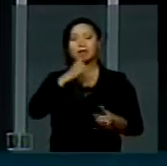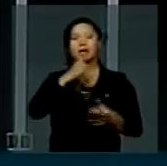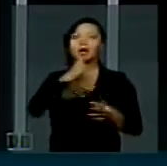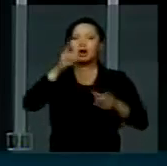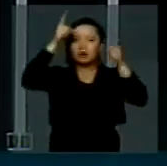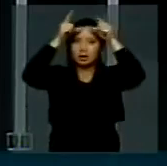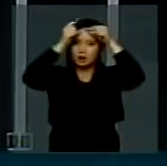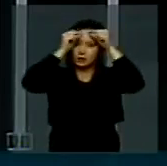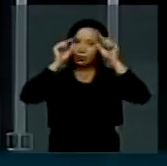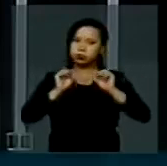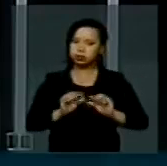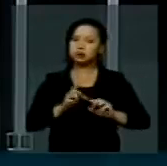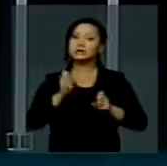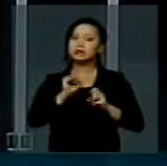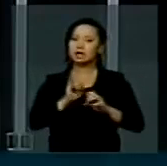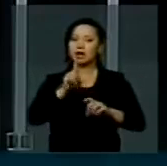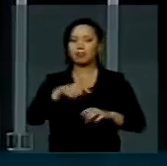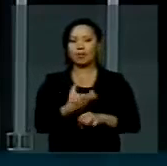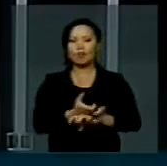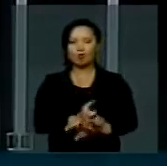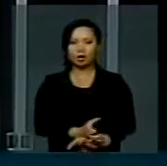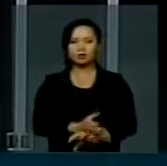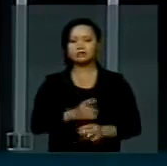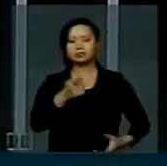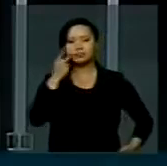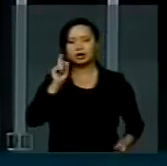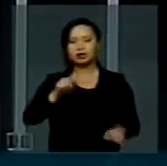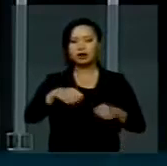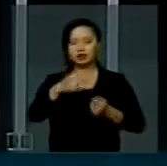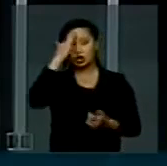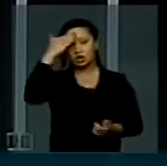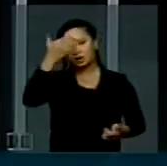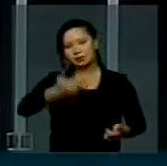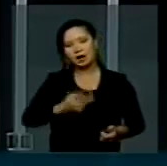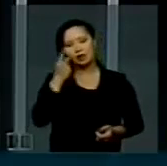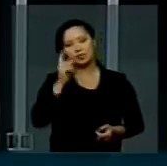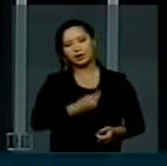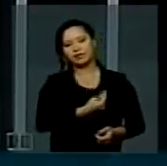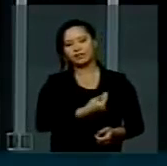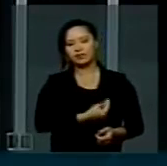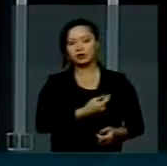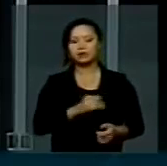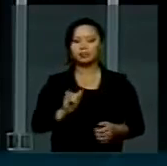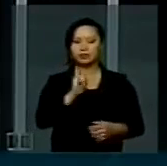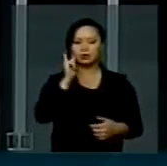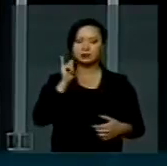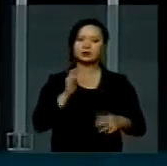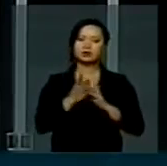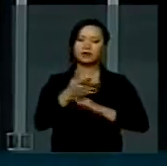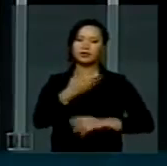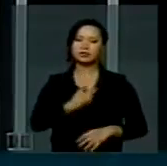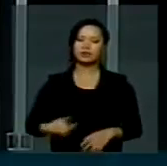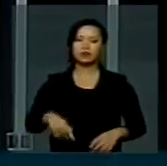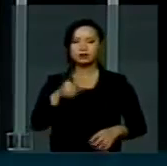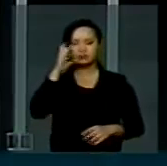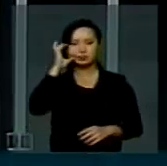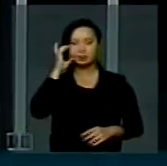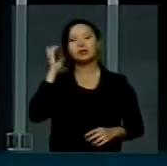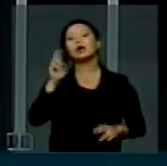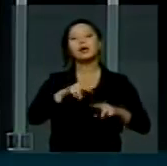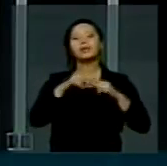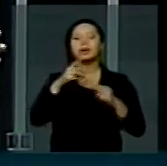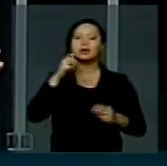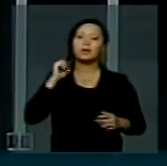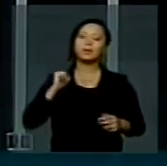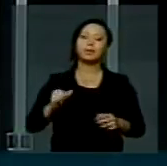do governo do presidente Lula e agora com a continuidade do governo da presidenta Dilma Rousseff, principalmente no que diz respeito ao Bolsa Estiagem.